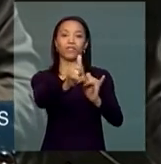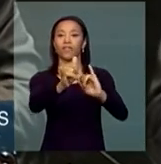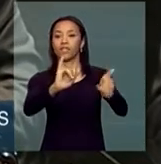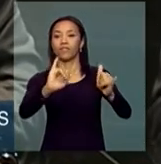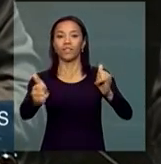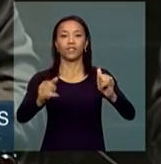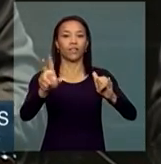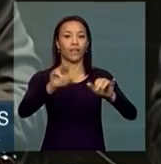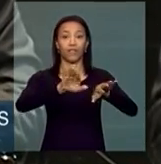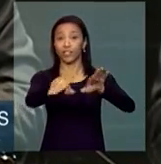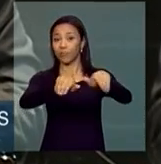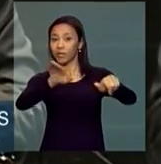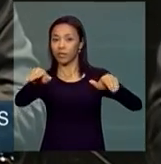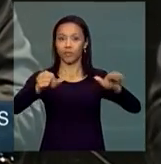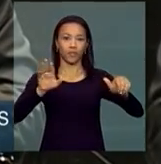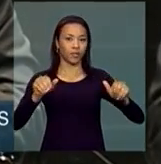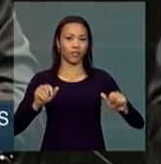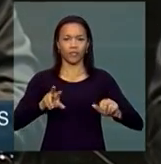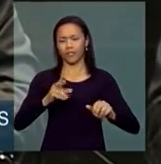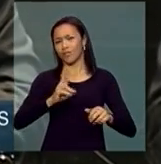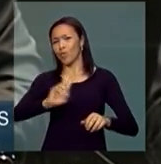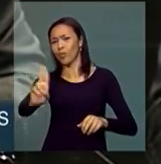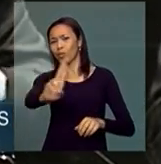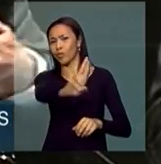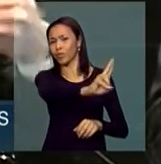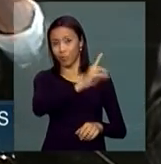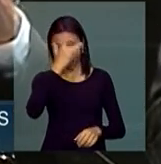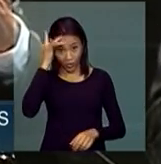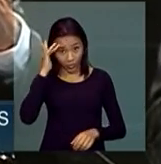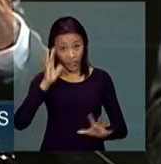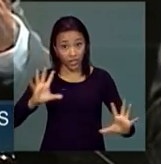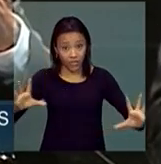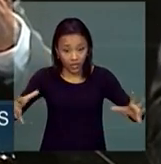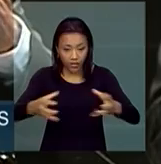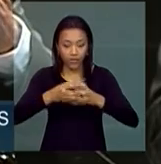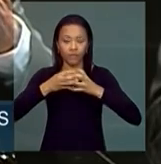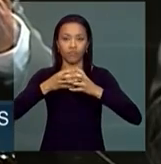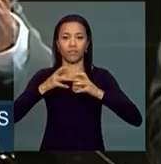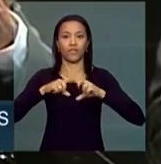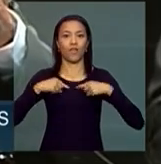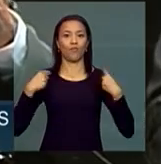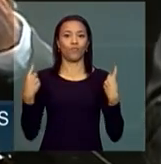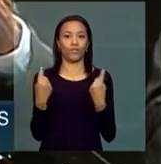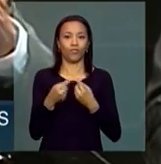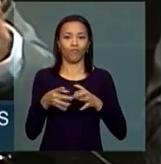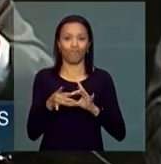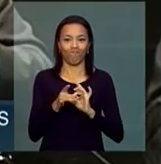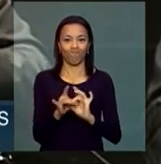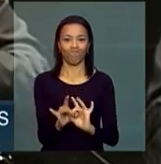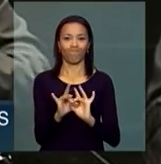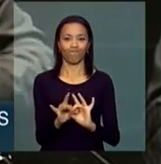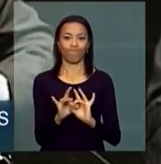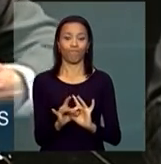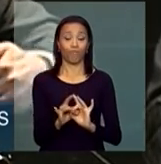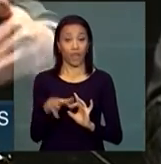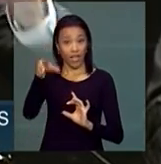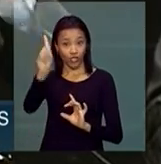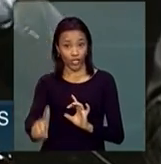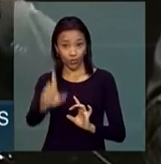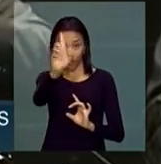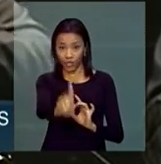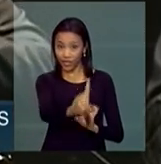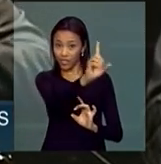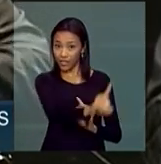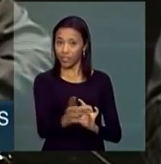Robson, o Cafarelli, o Dezeno, o Alexandre. E nós nos unimos de tal forma que as diretorias também se